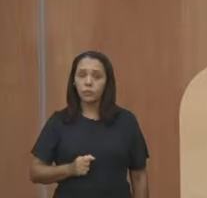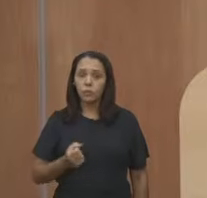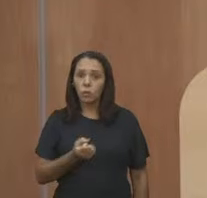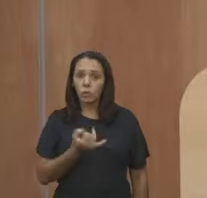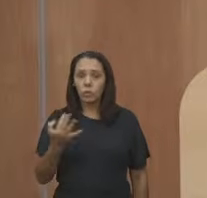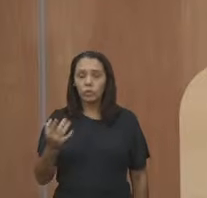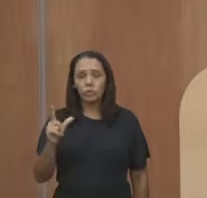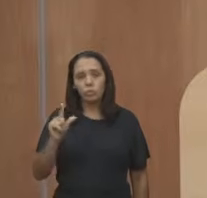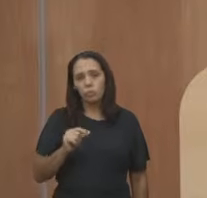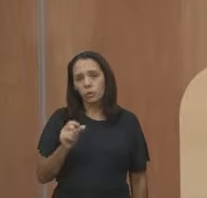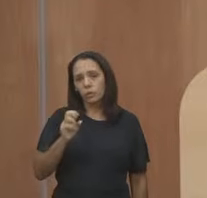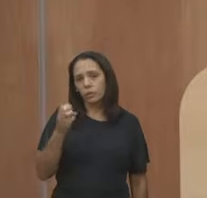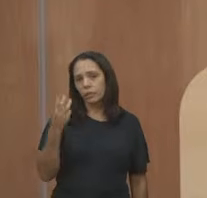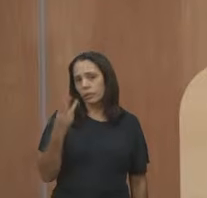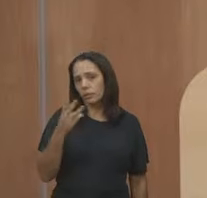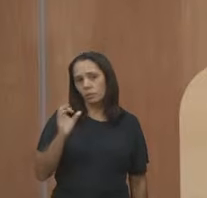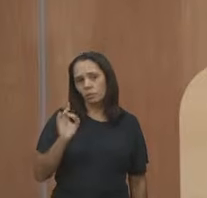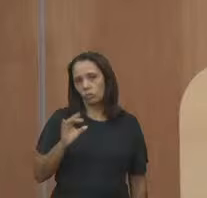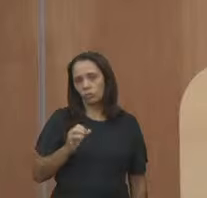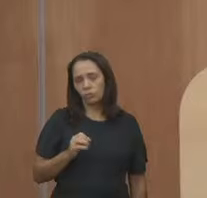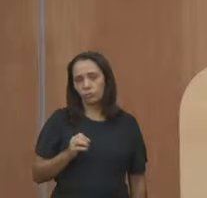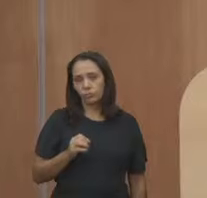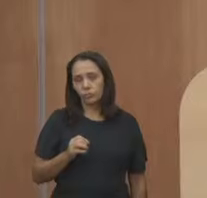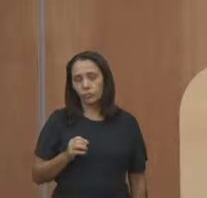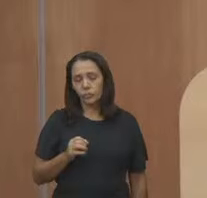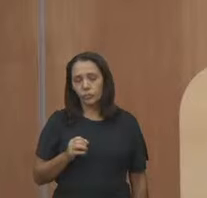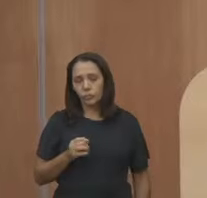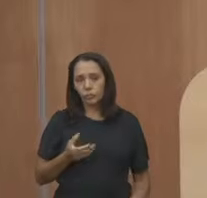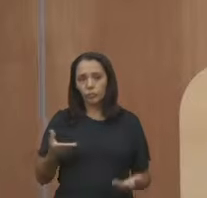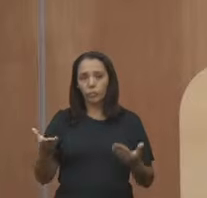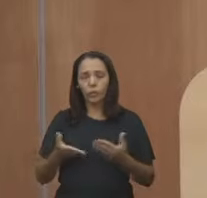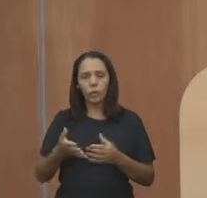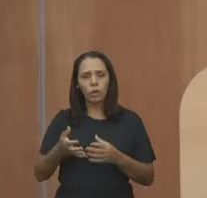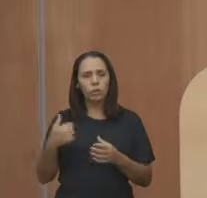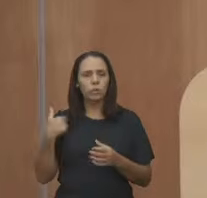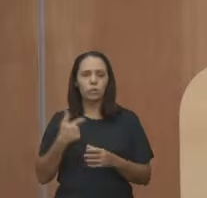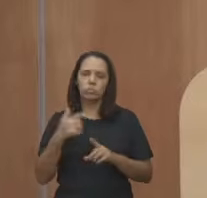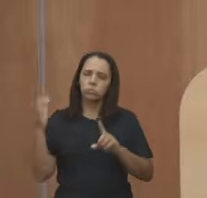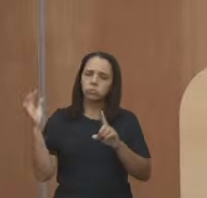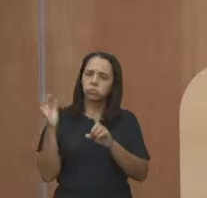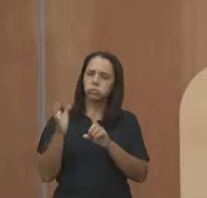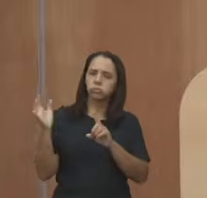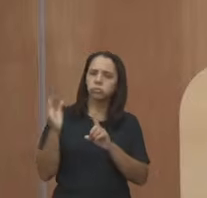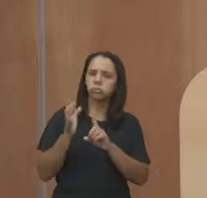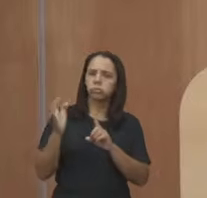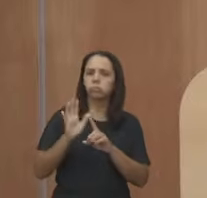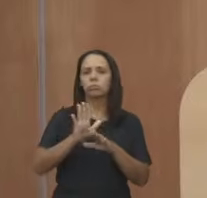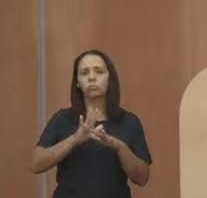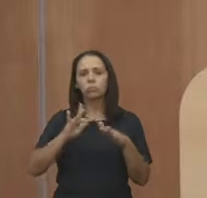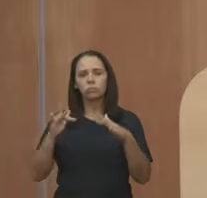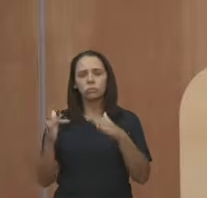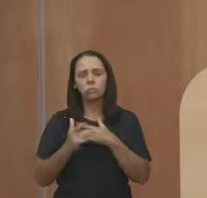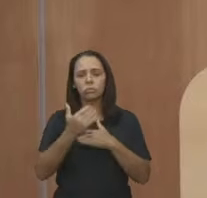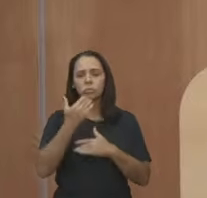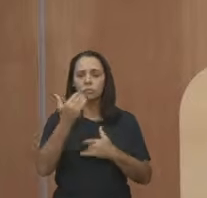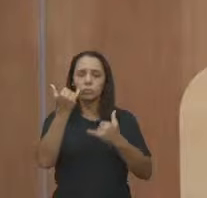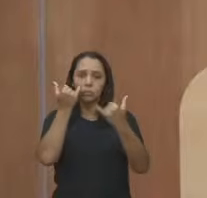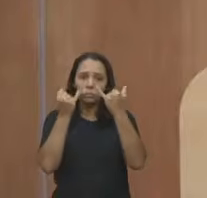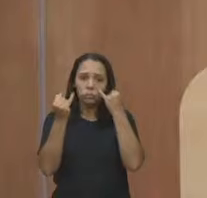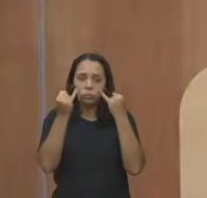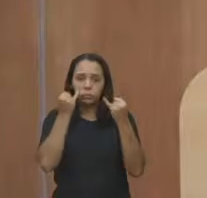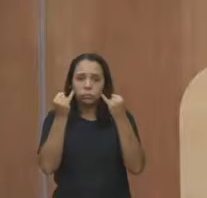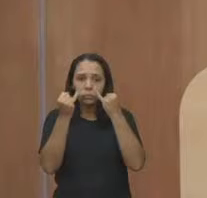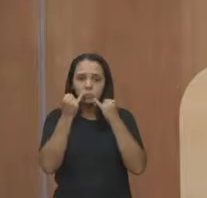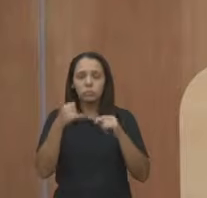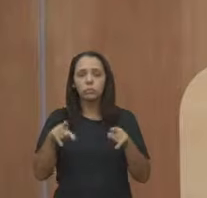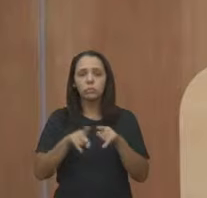5, passou a ser 3, se eu não me engano. E agora, depois da pressão que a gente fez pelas redes, pedidos de informação aqui na Câmara,